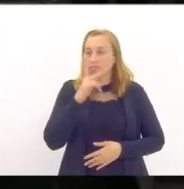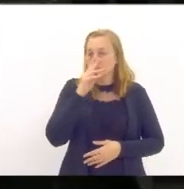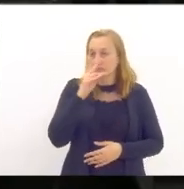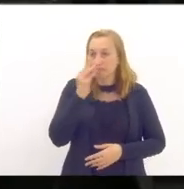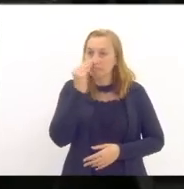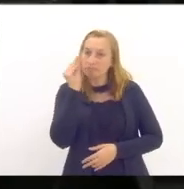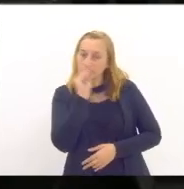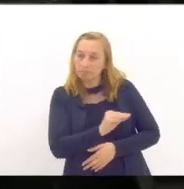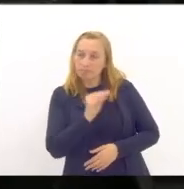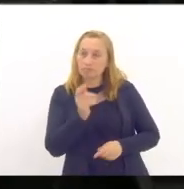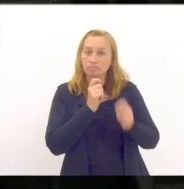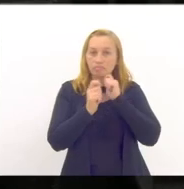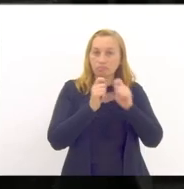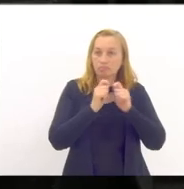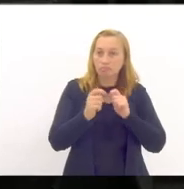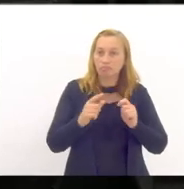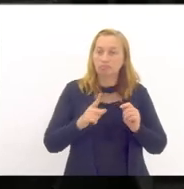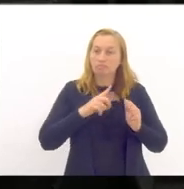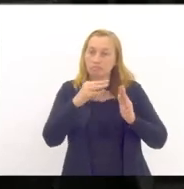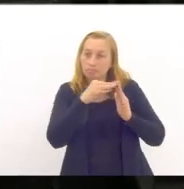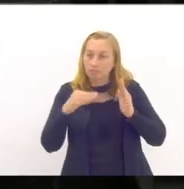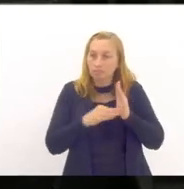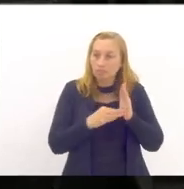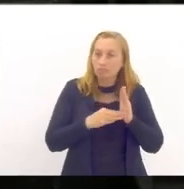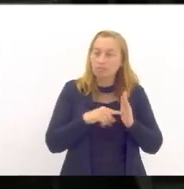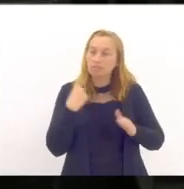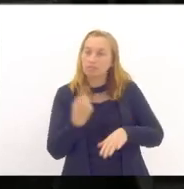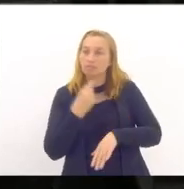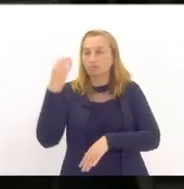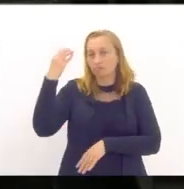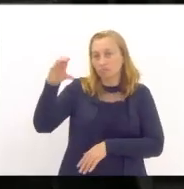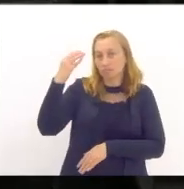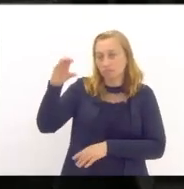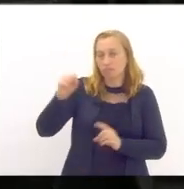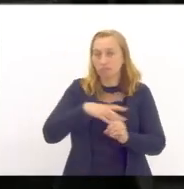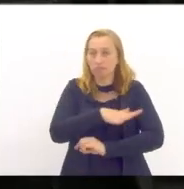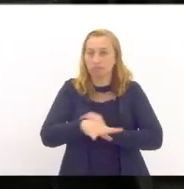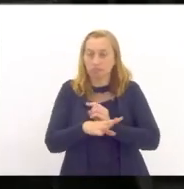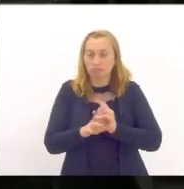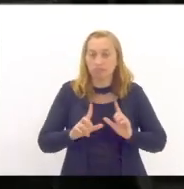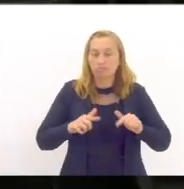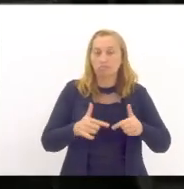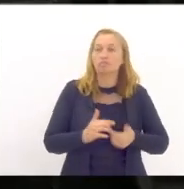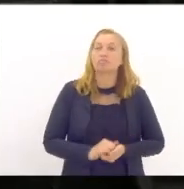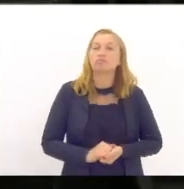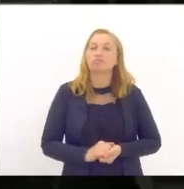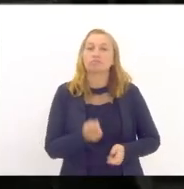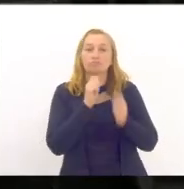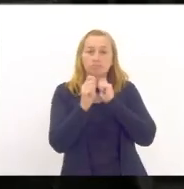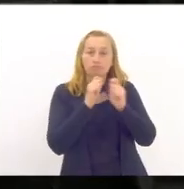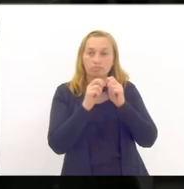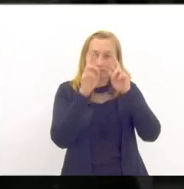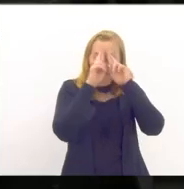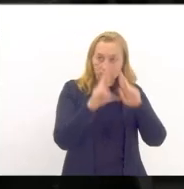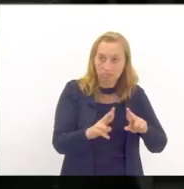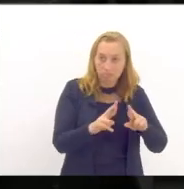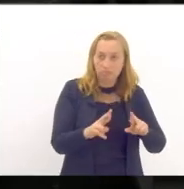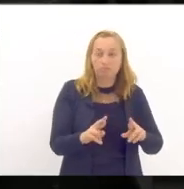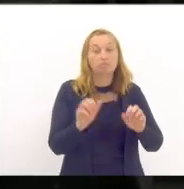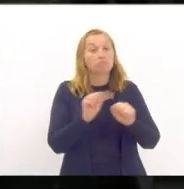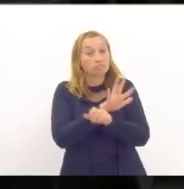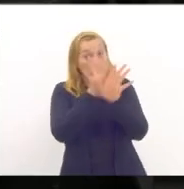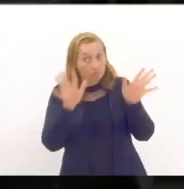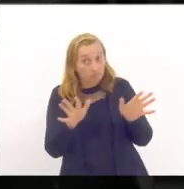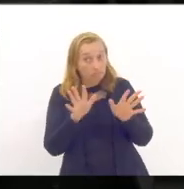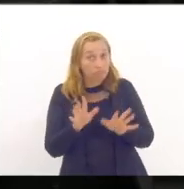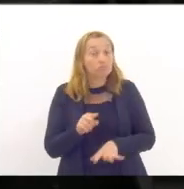ignorar que o jornalismo tem método, que somos uma ciência social aplicada, que o jornalismo respeita critérios claros